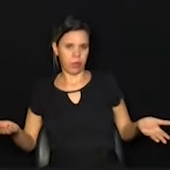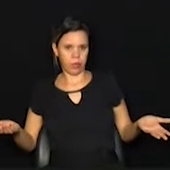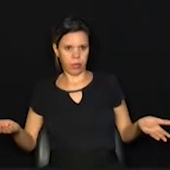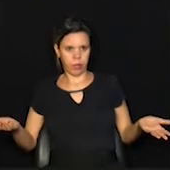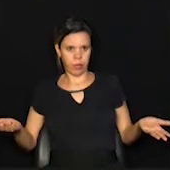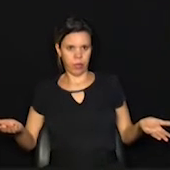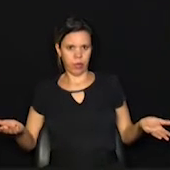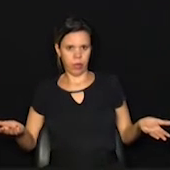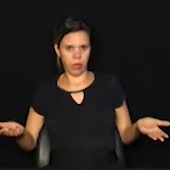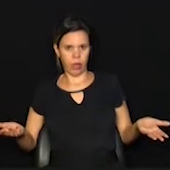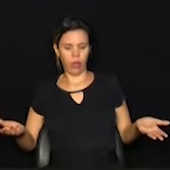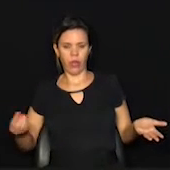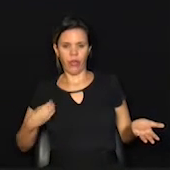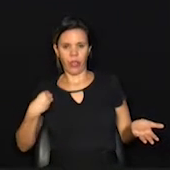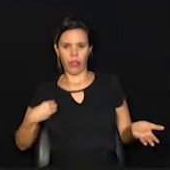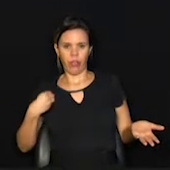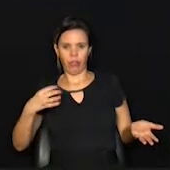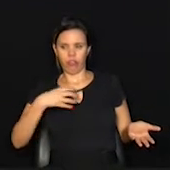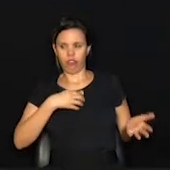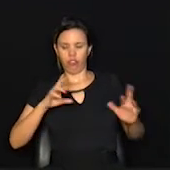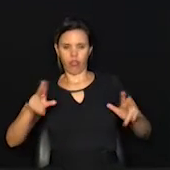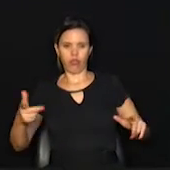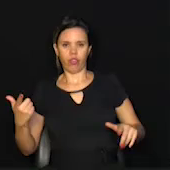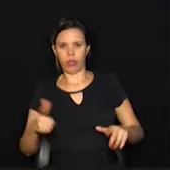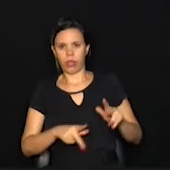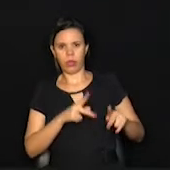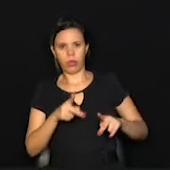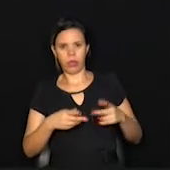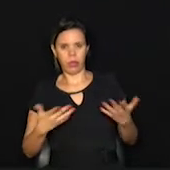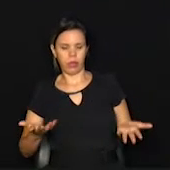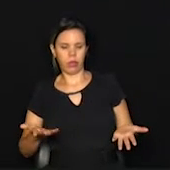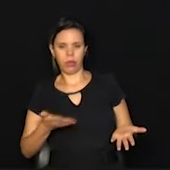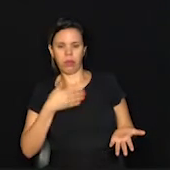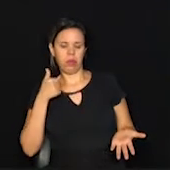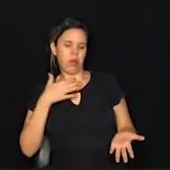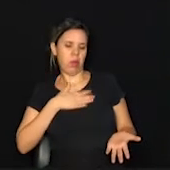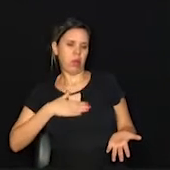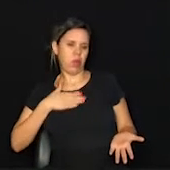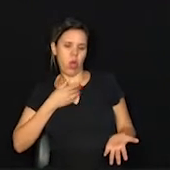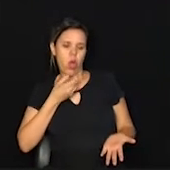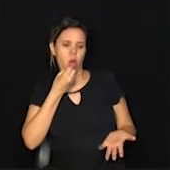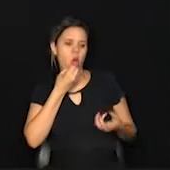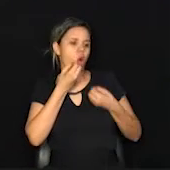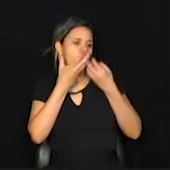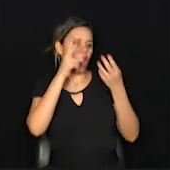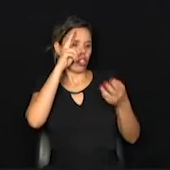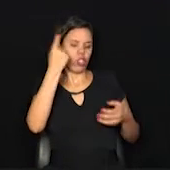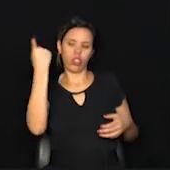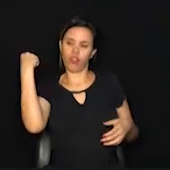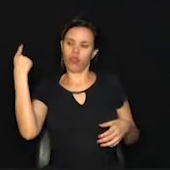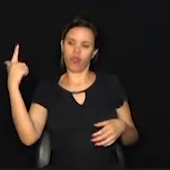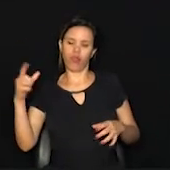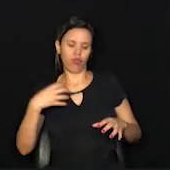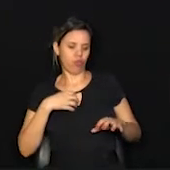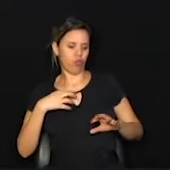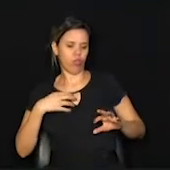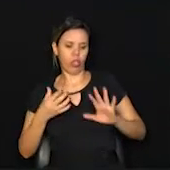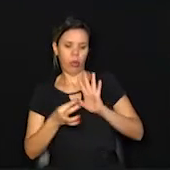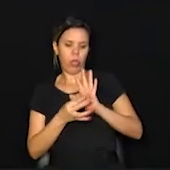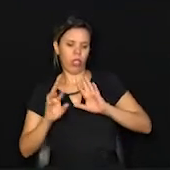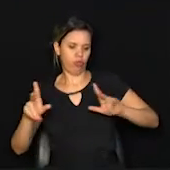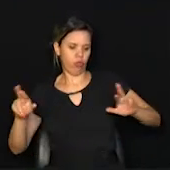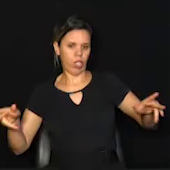por um lado viveu de outro jeito e por outro lado prefere contar a história passada de outro jeito